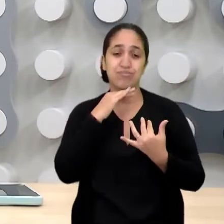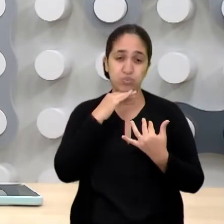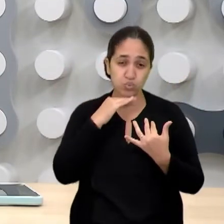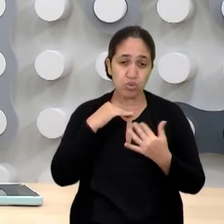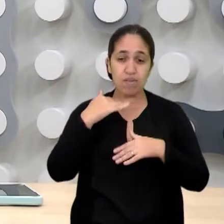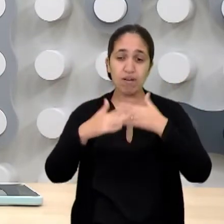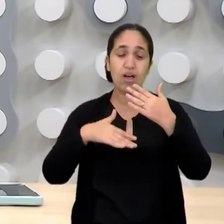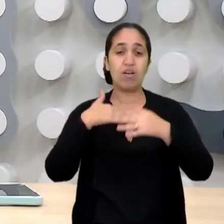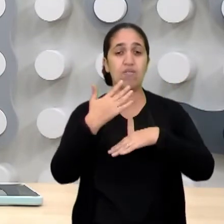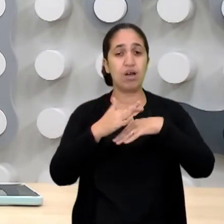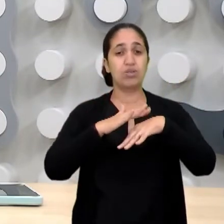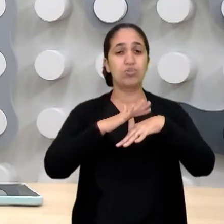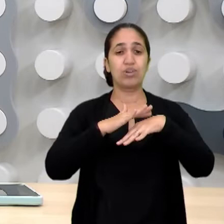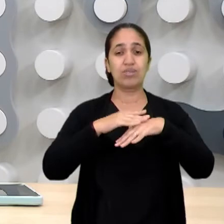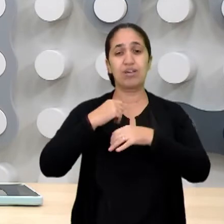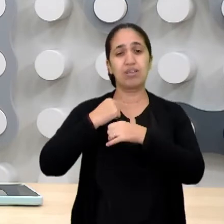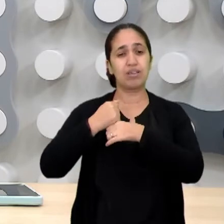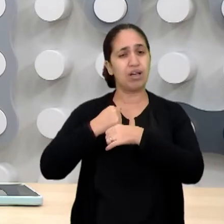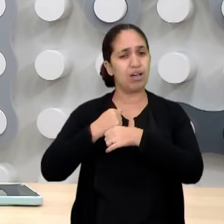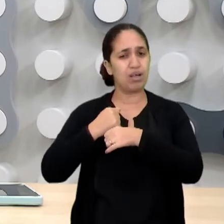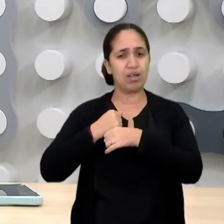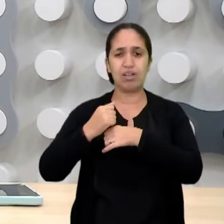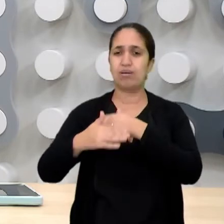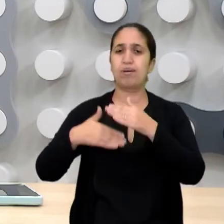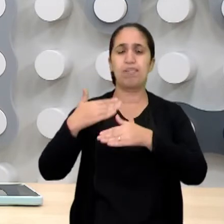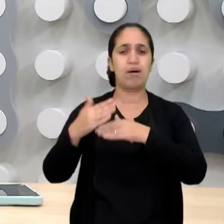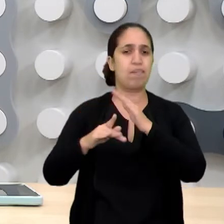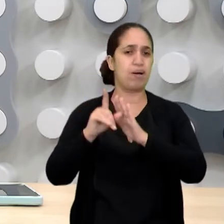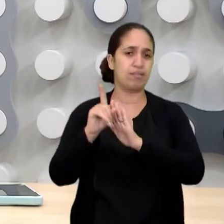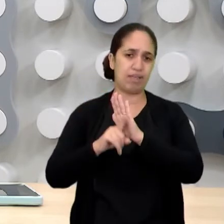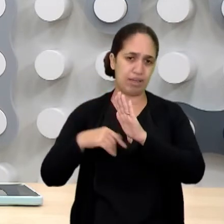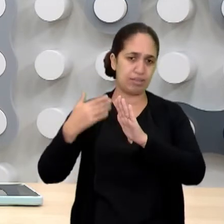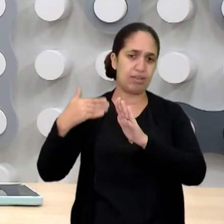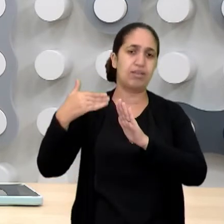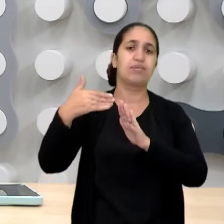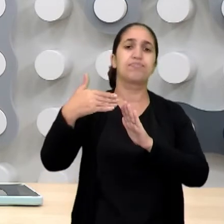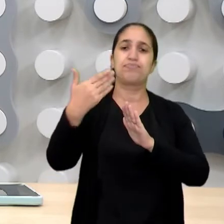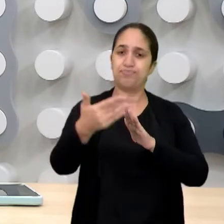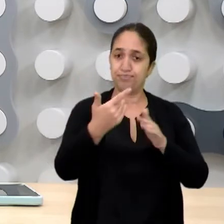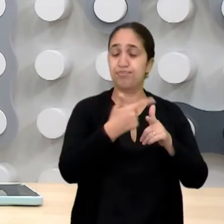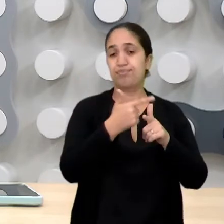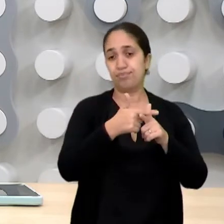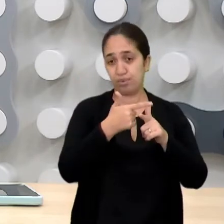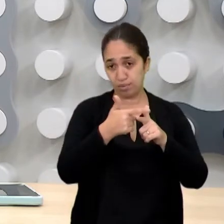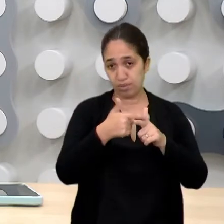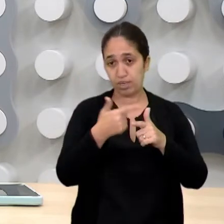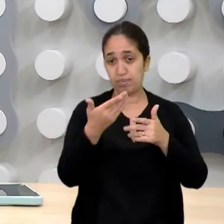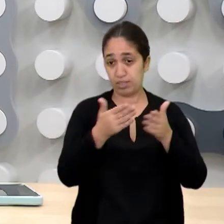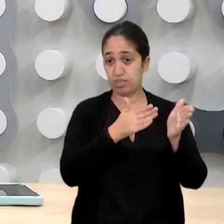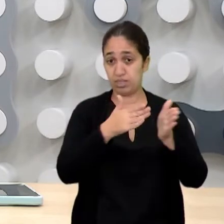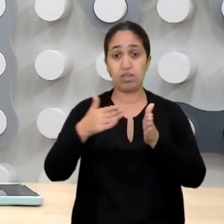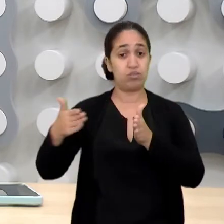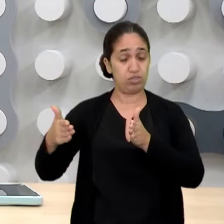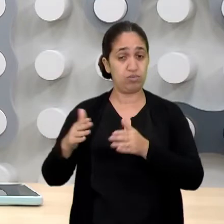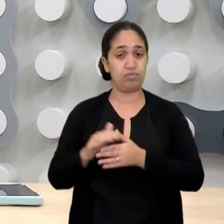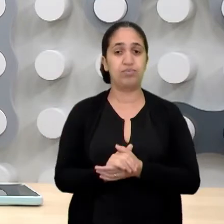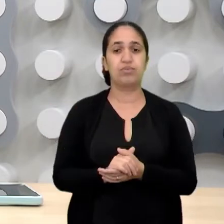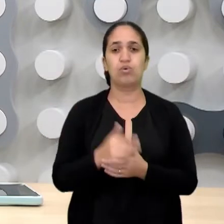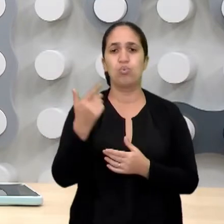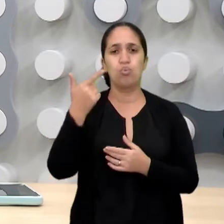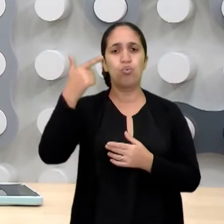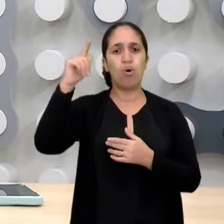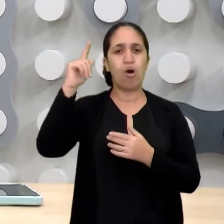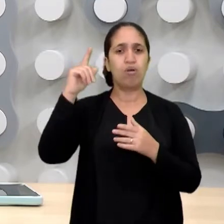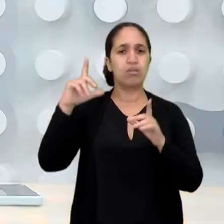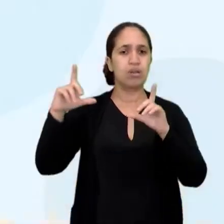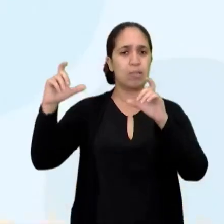por décadas e décadas. Né? Esse é o maior problema que acontece, né, com esses processos radioativos. Tem uma outra imagem,